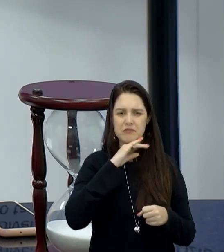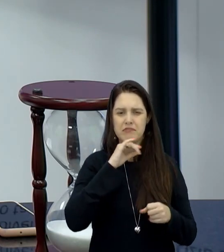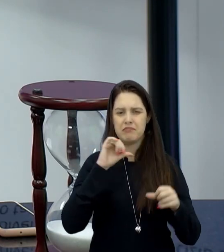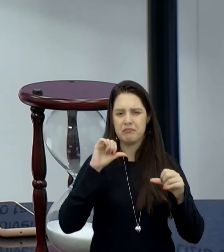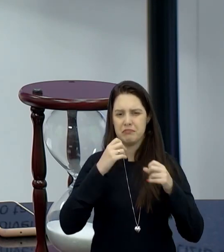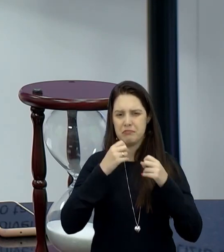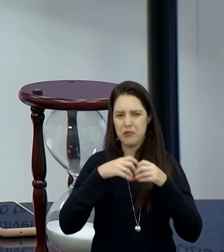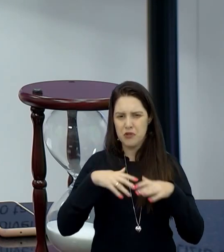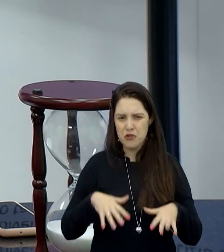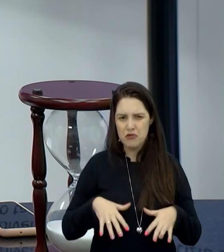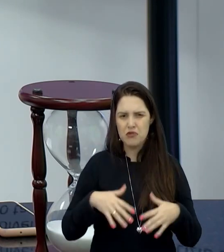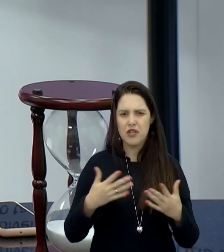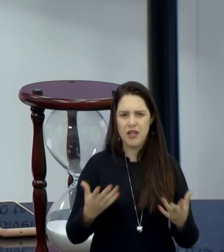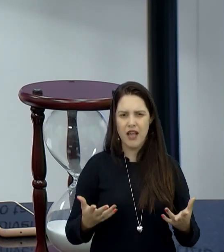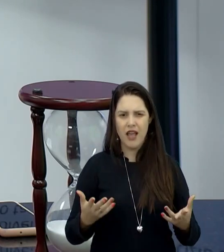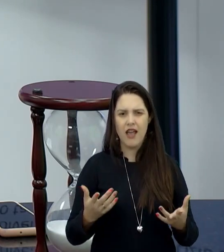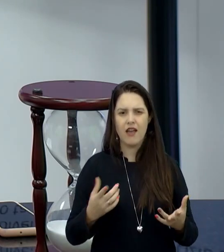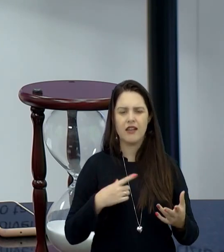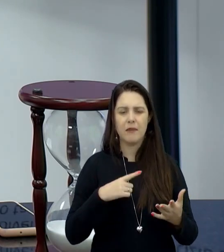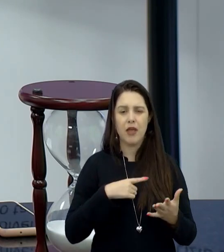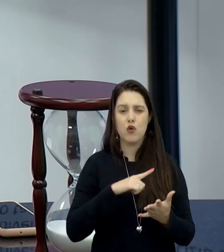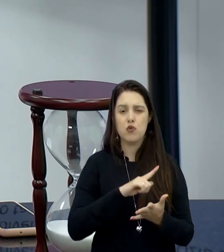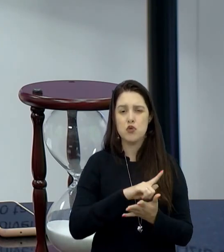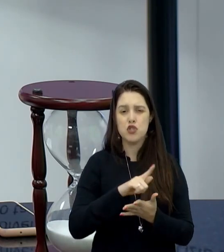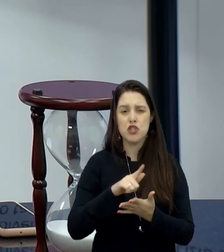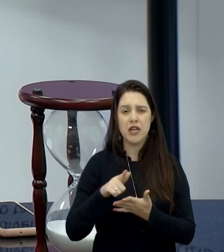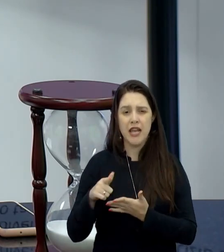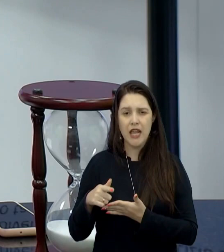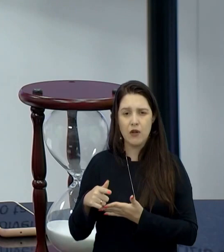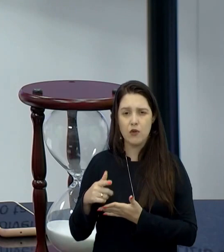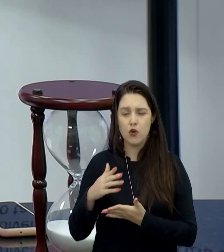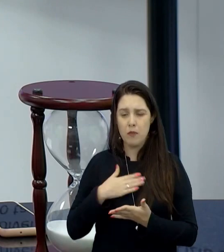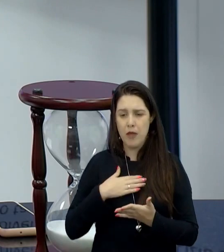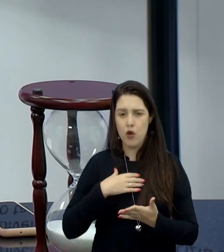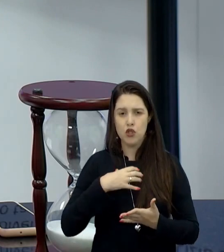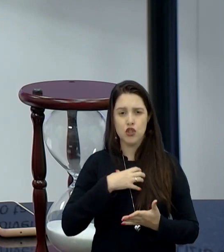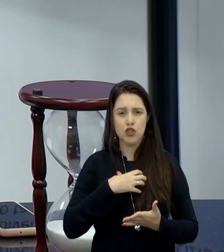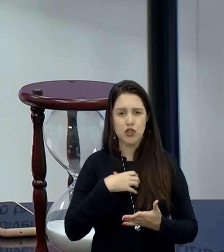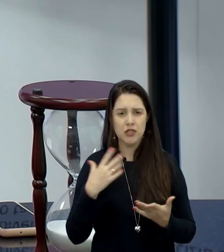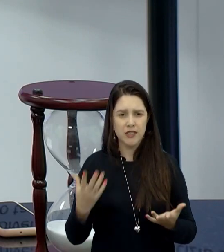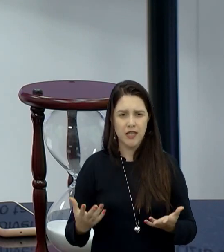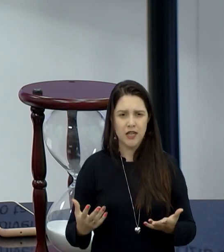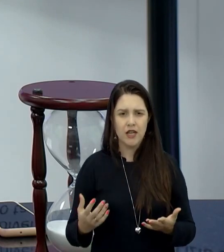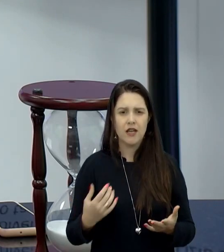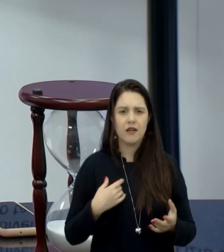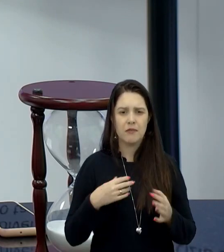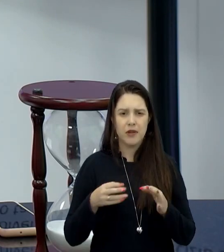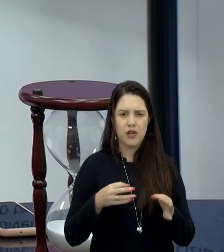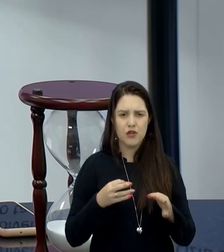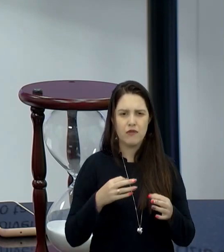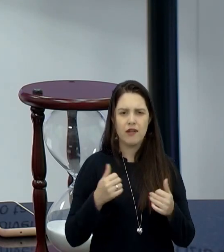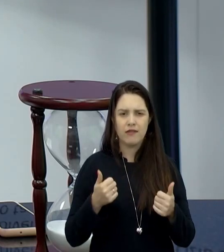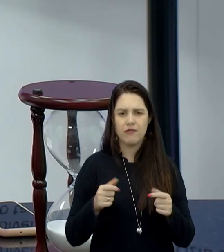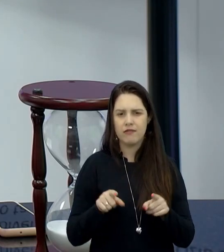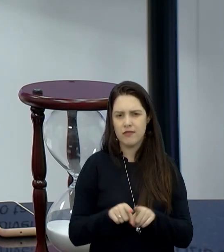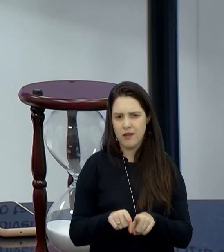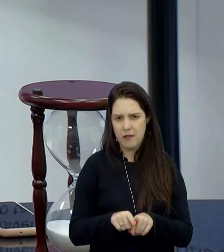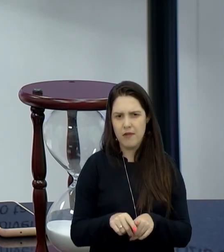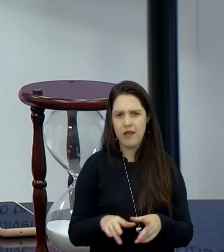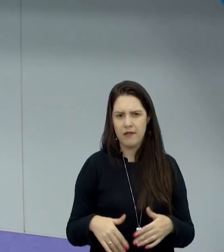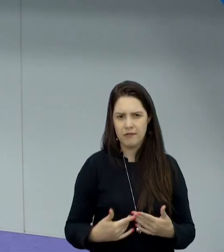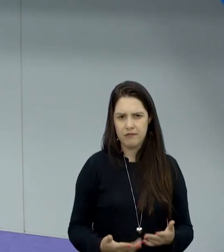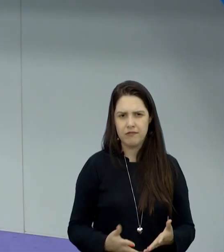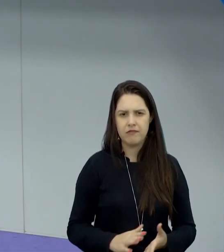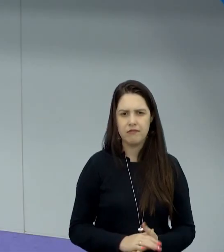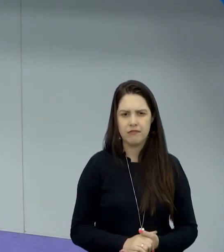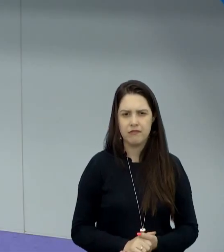grupo étnico, ou de gênero, né? Ou a minha classe pode começar a sofrer essa violência também, né? Também.